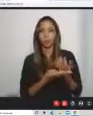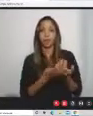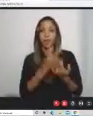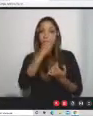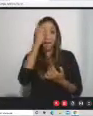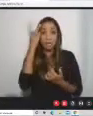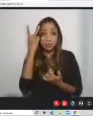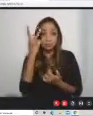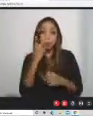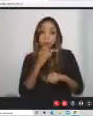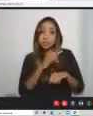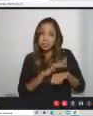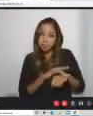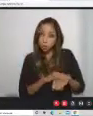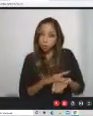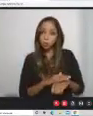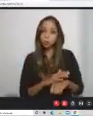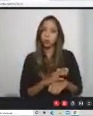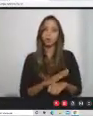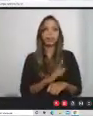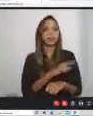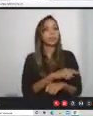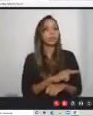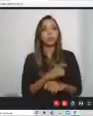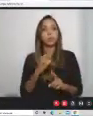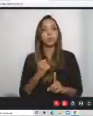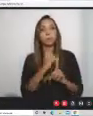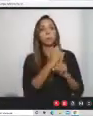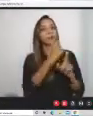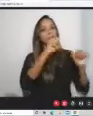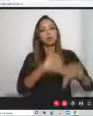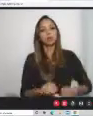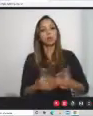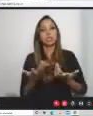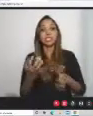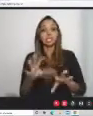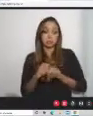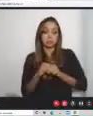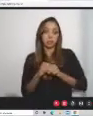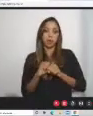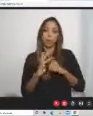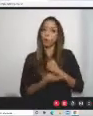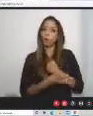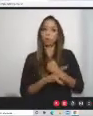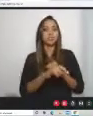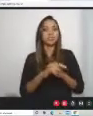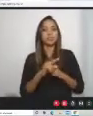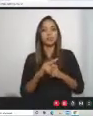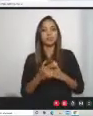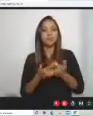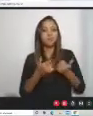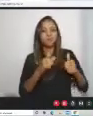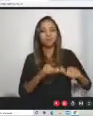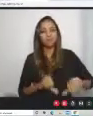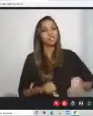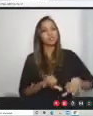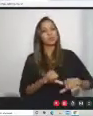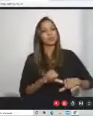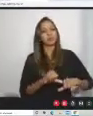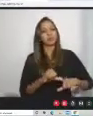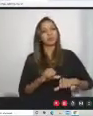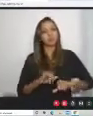maiores impactos quando acometidas pela Covid-19. Então, vereador, toda matéria que vem para incentivar o esporte, ela é